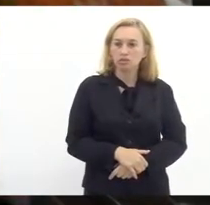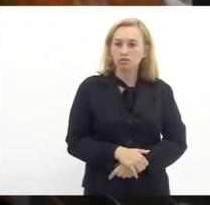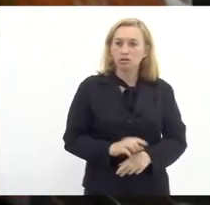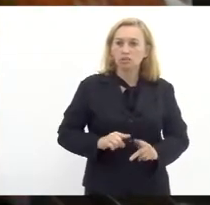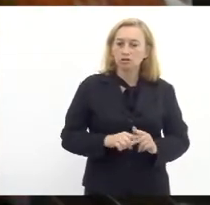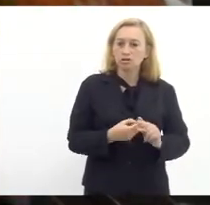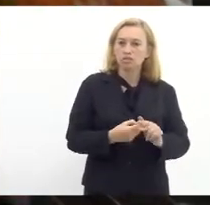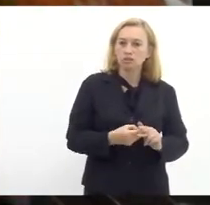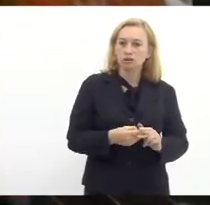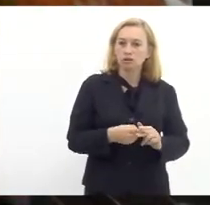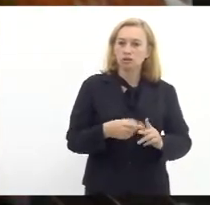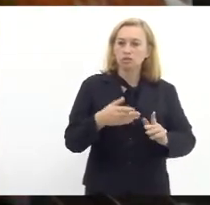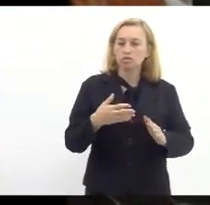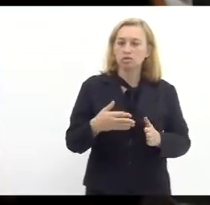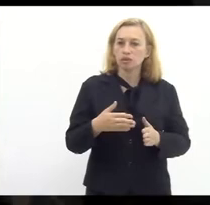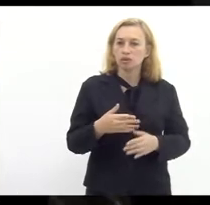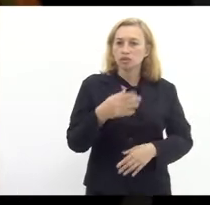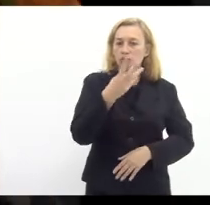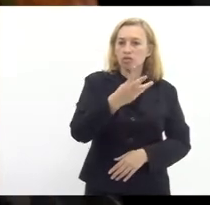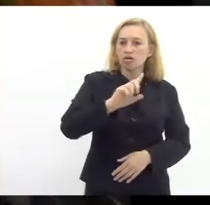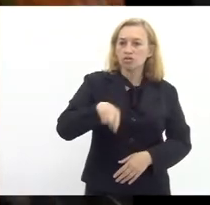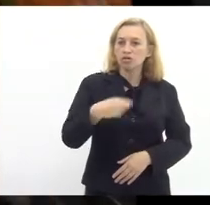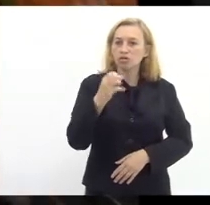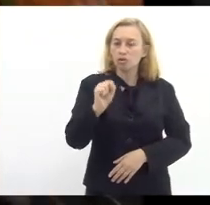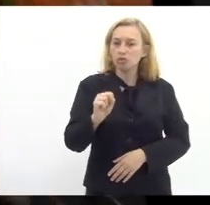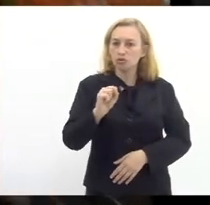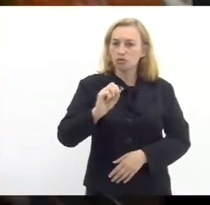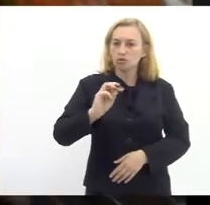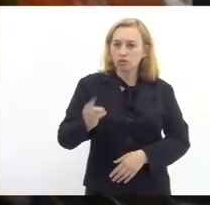atualizado, chega a aproximadamente 4,8 milhões